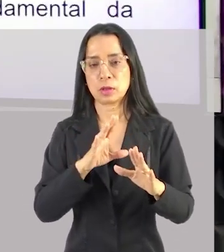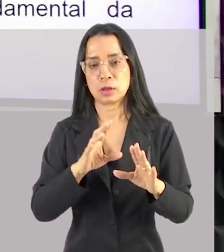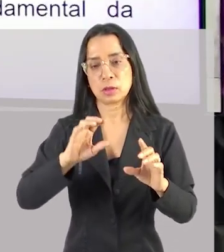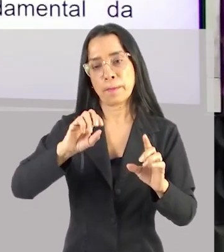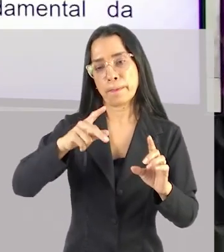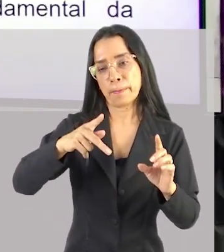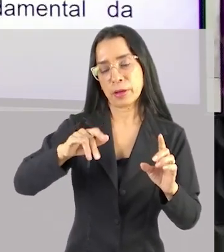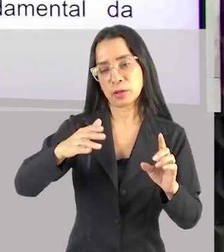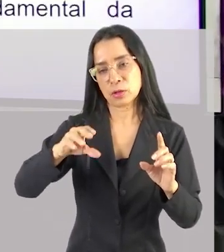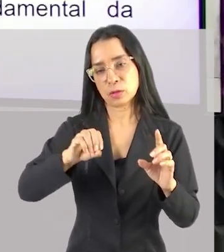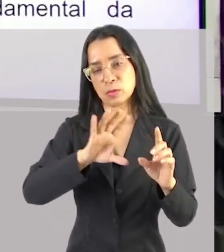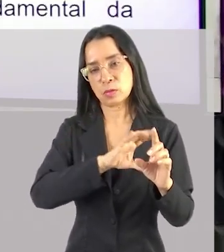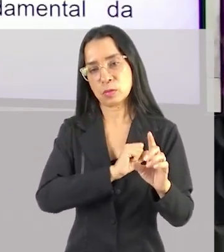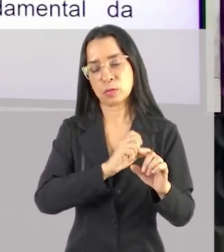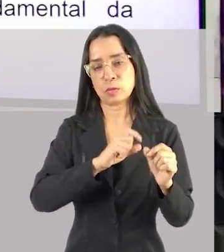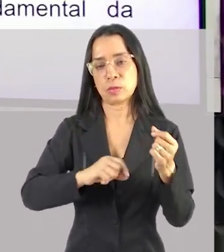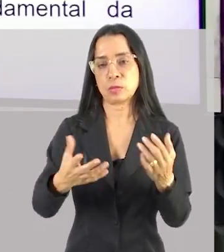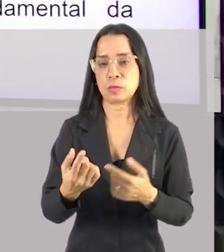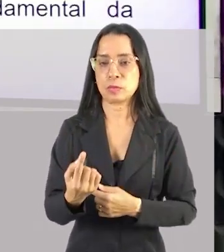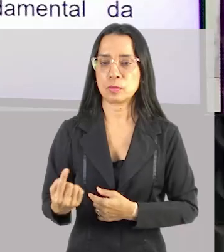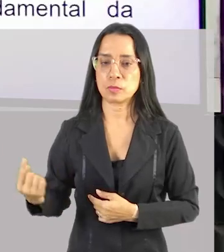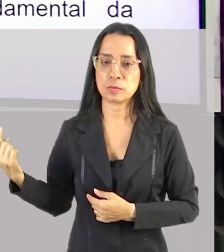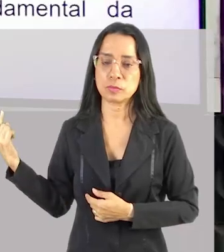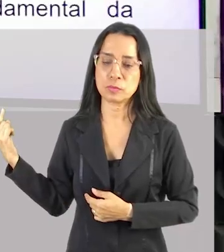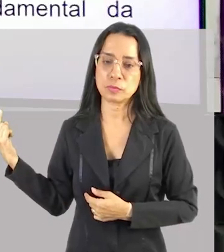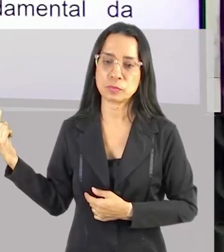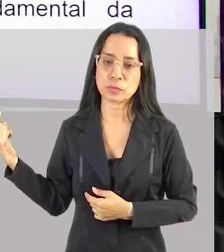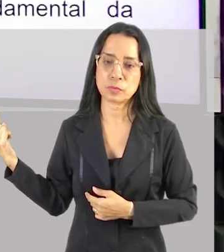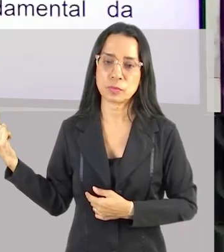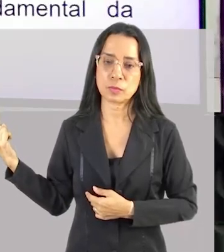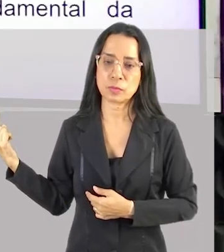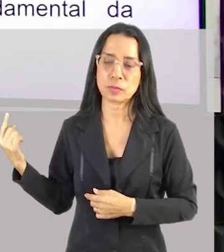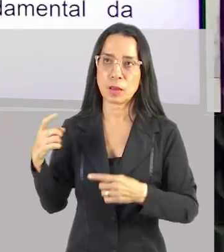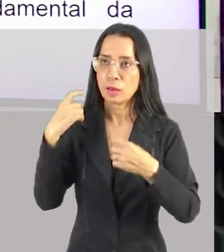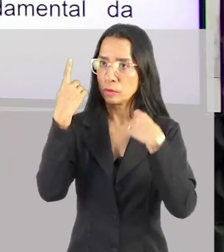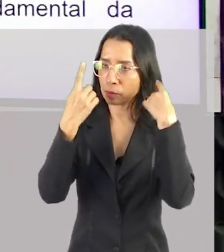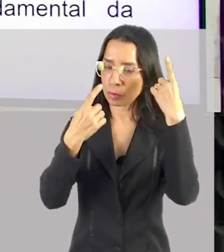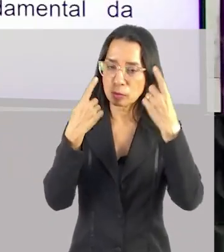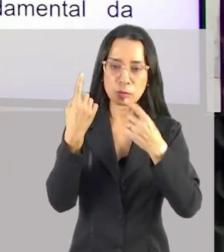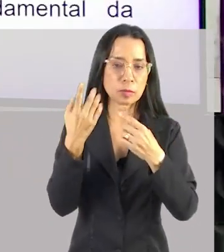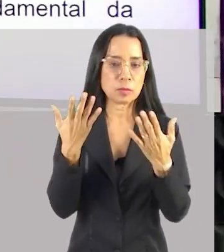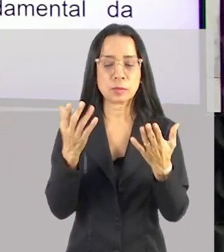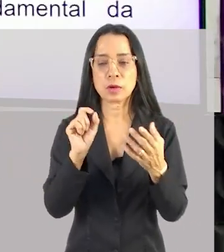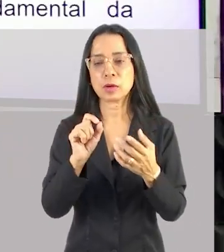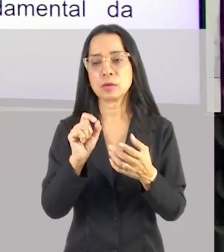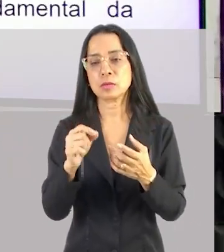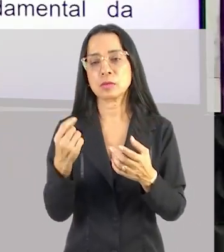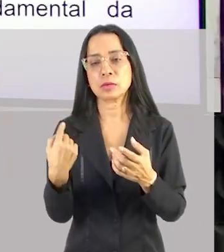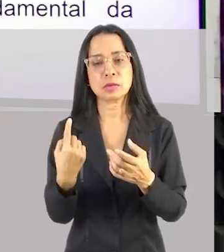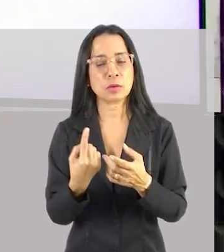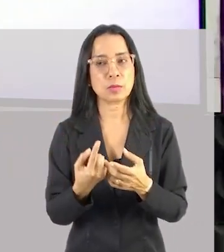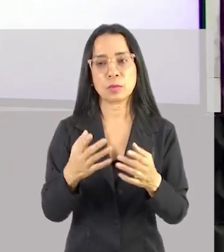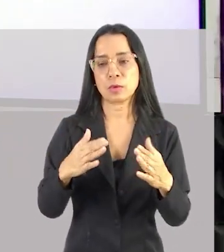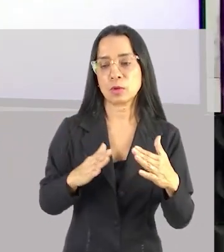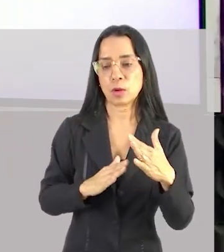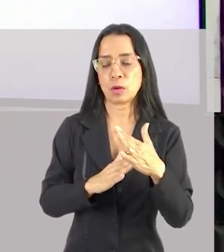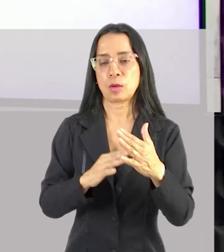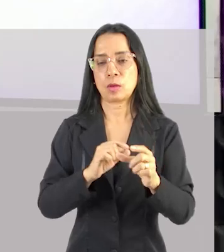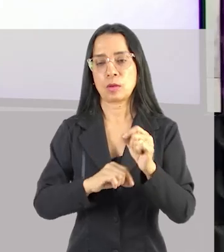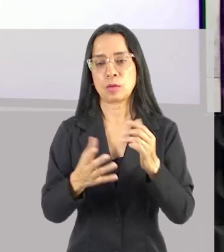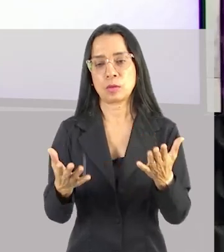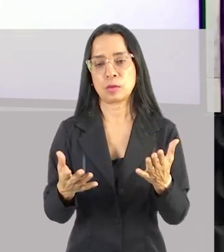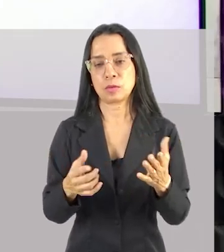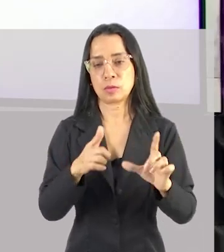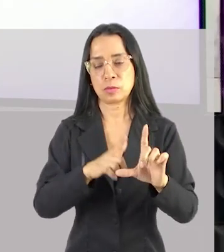que o texto diz, está alegre diante da morte. Ou seja, não se preocupar tanto com aquilo que a gente não pode controlar.